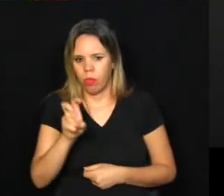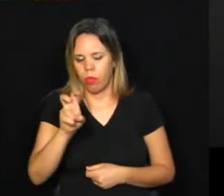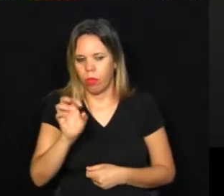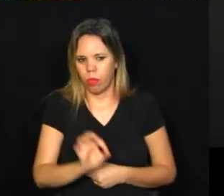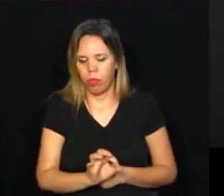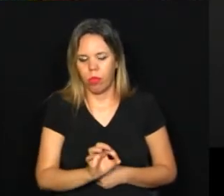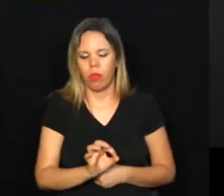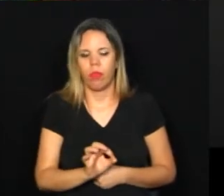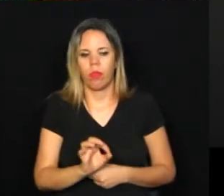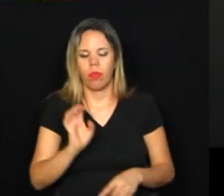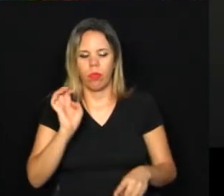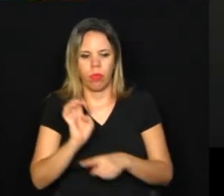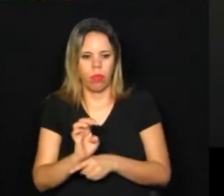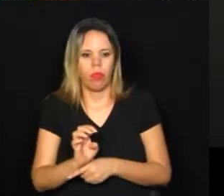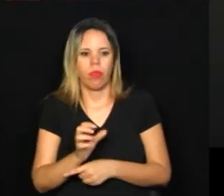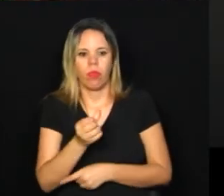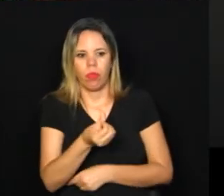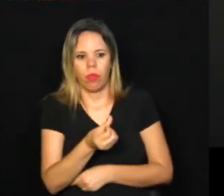68,5% no estado,